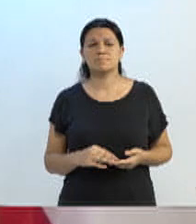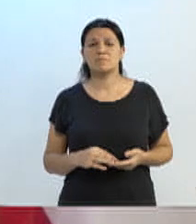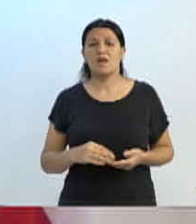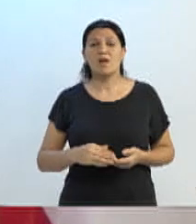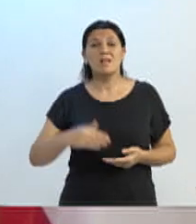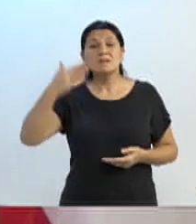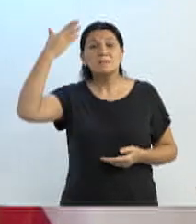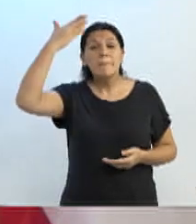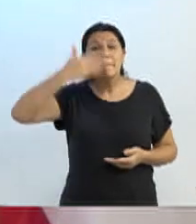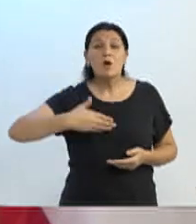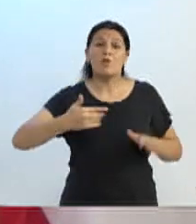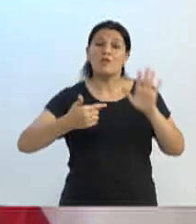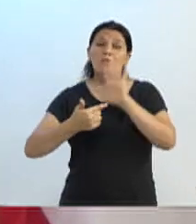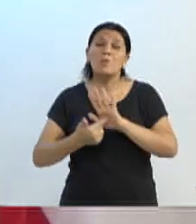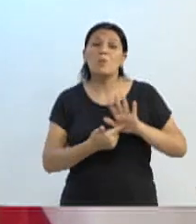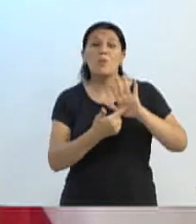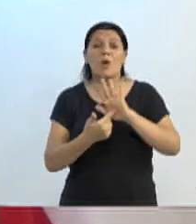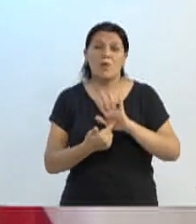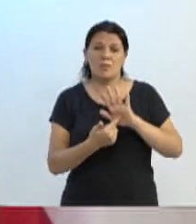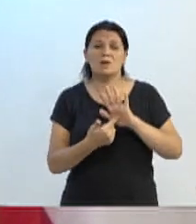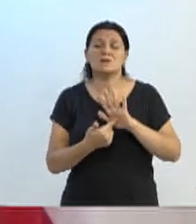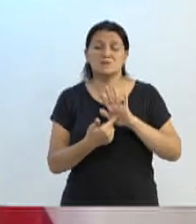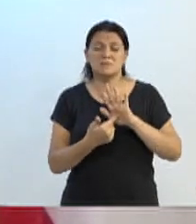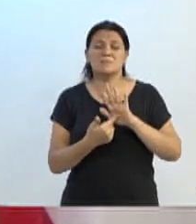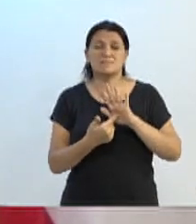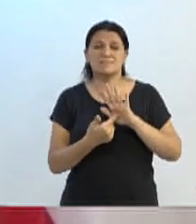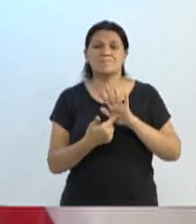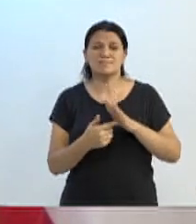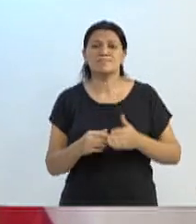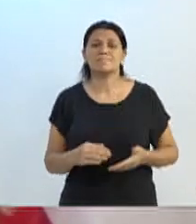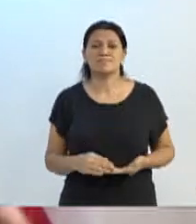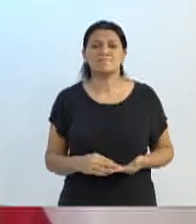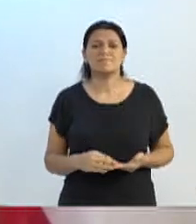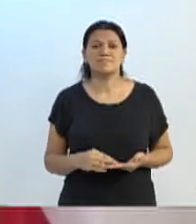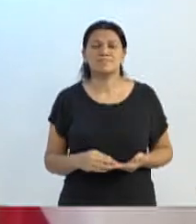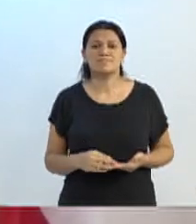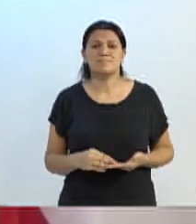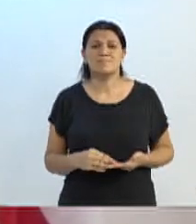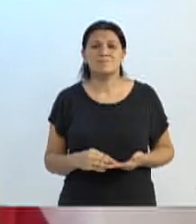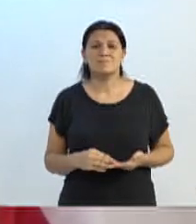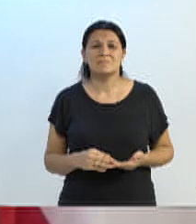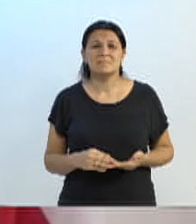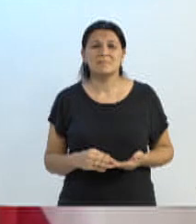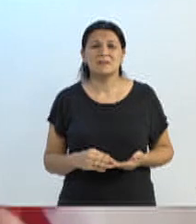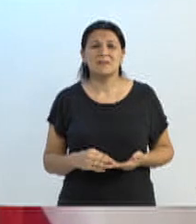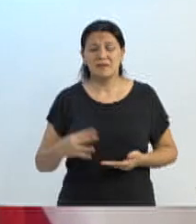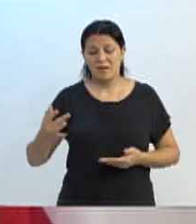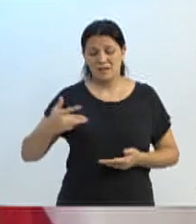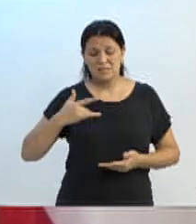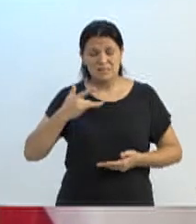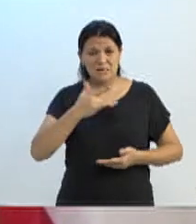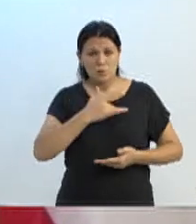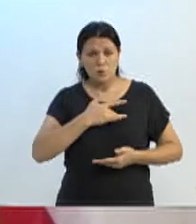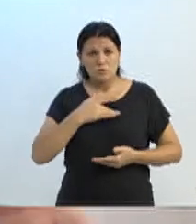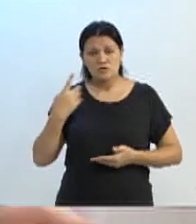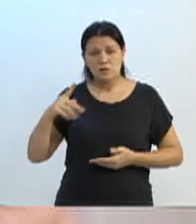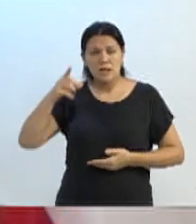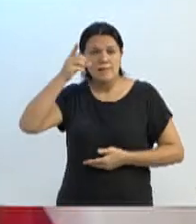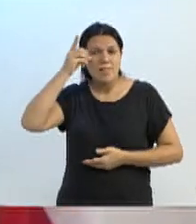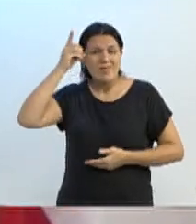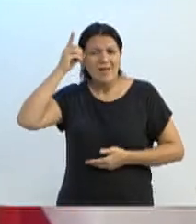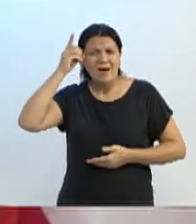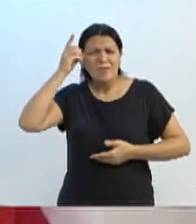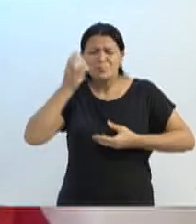comprovadamente, gente, comprovadamente, um sistema imunológico muito sensível. E